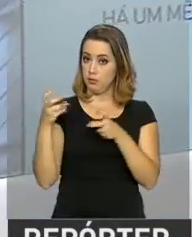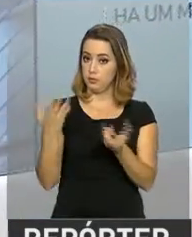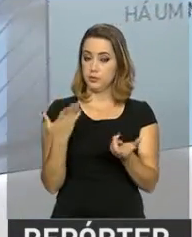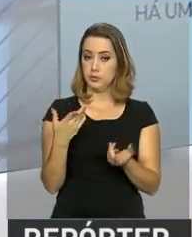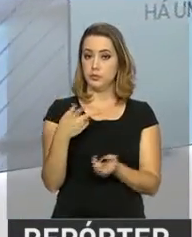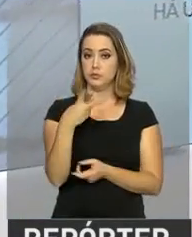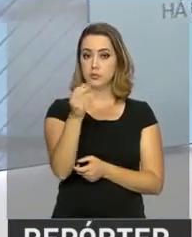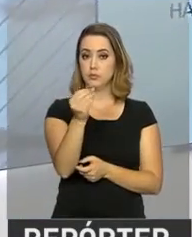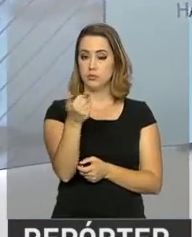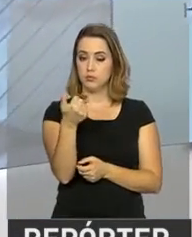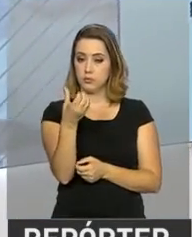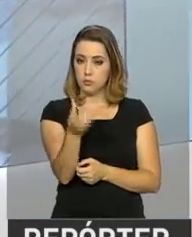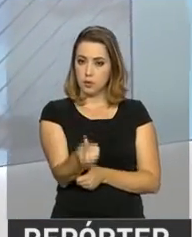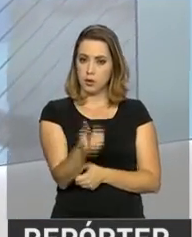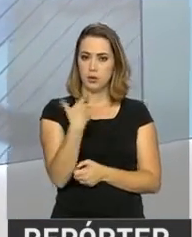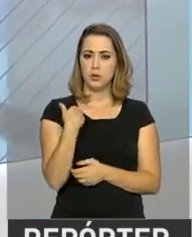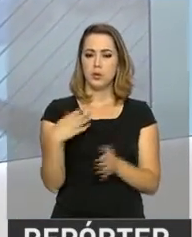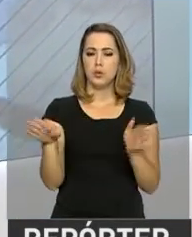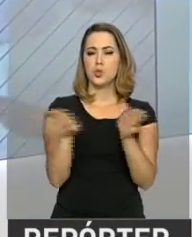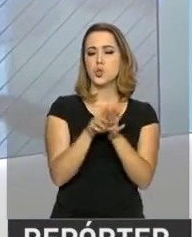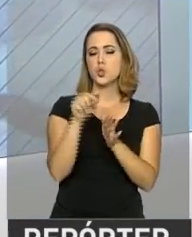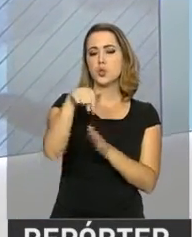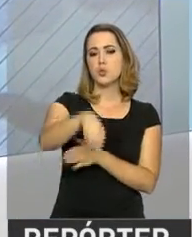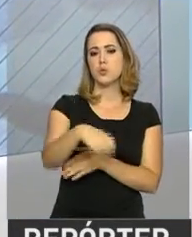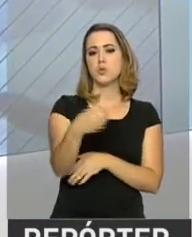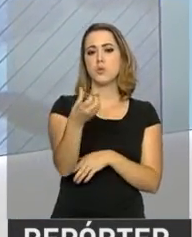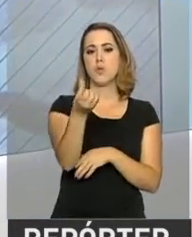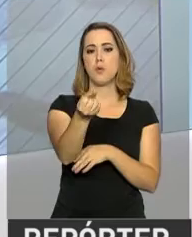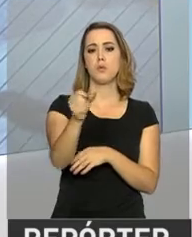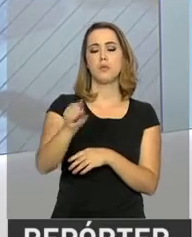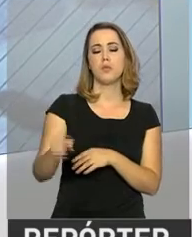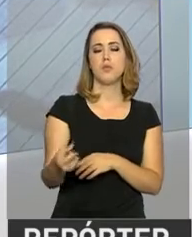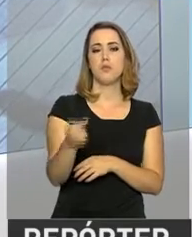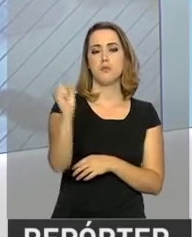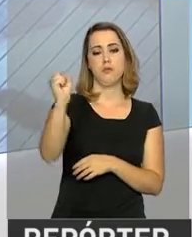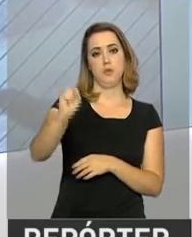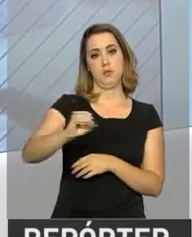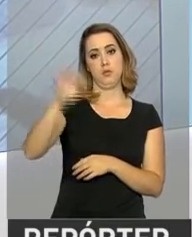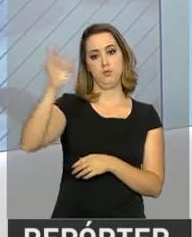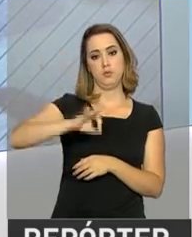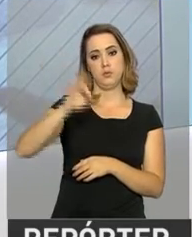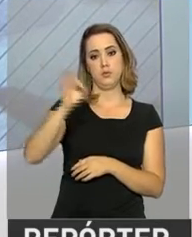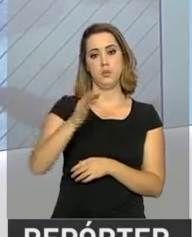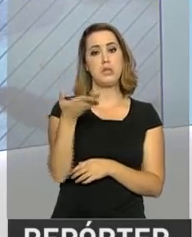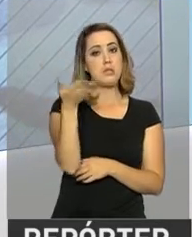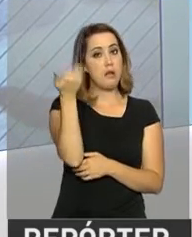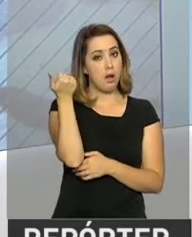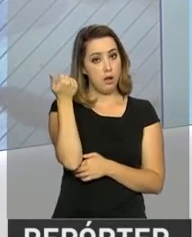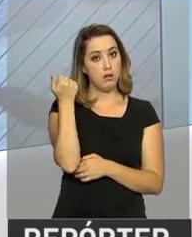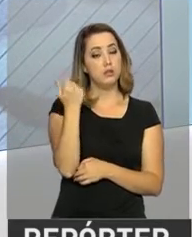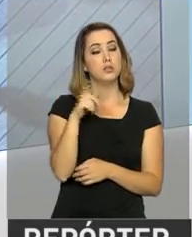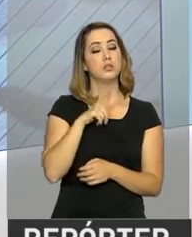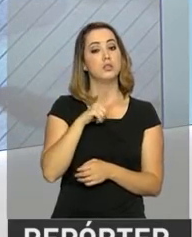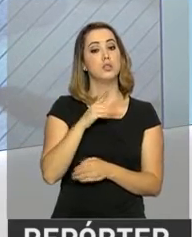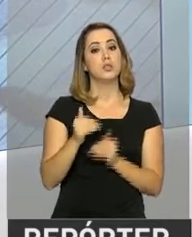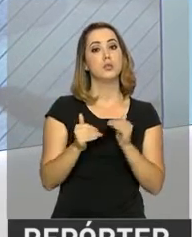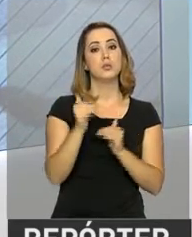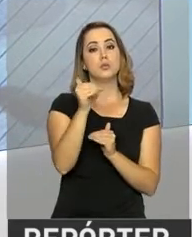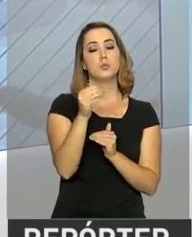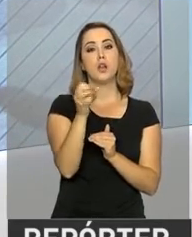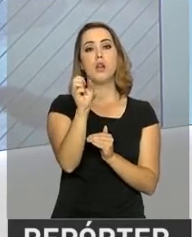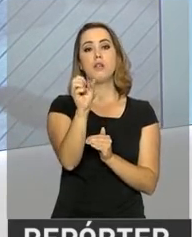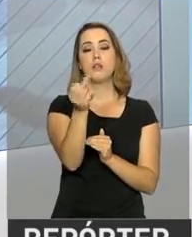que 2016 chegue com ao fim com uma inflação de 6,01 8% há uma semana esse percentual é